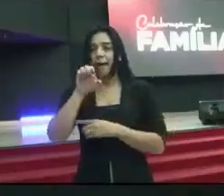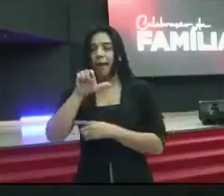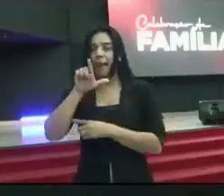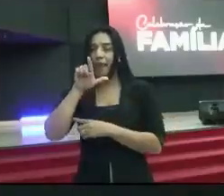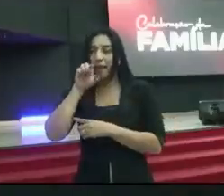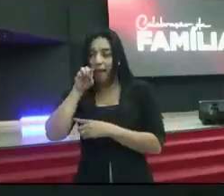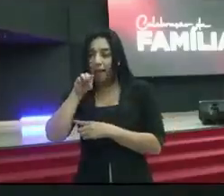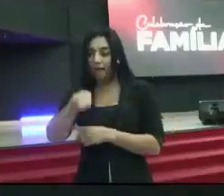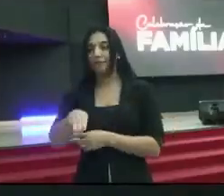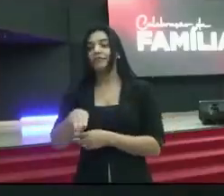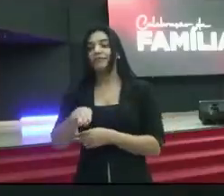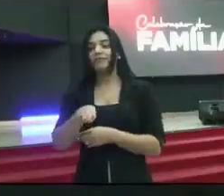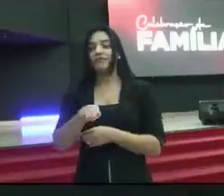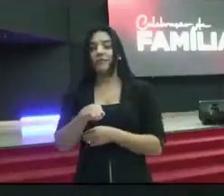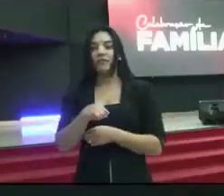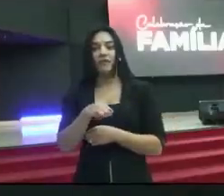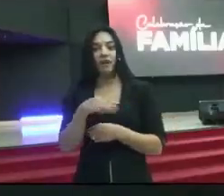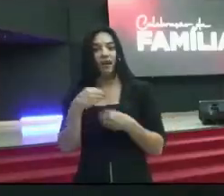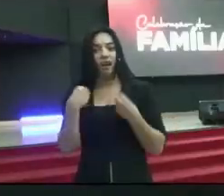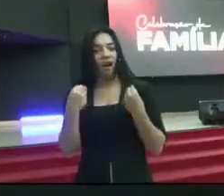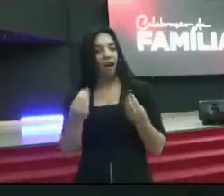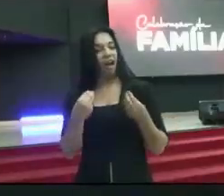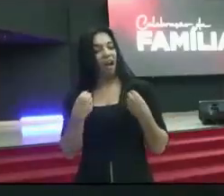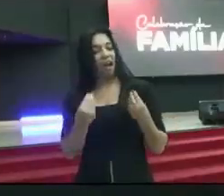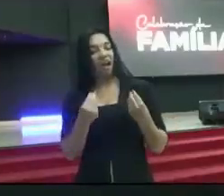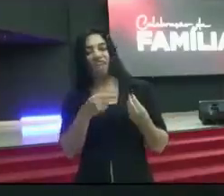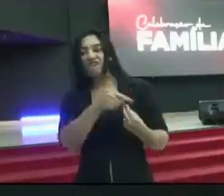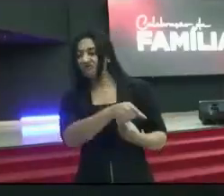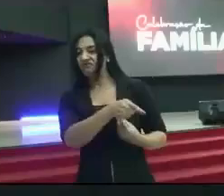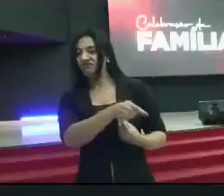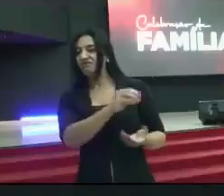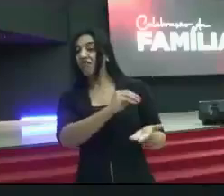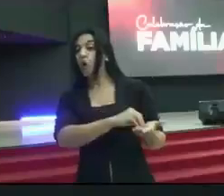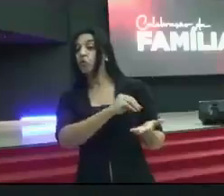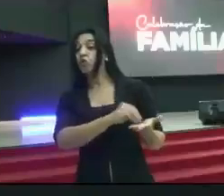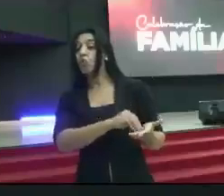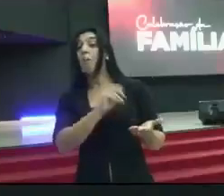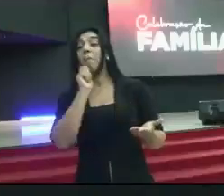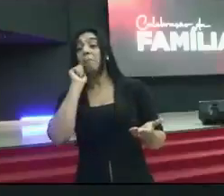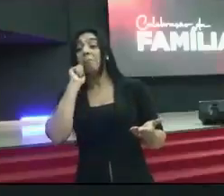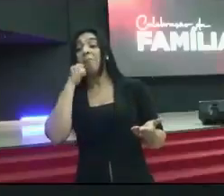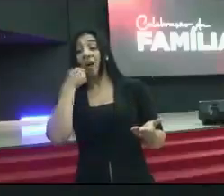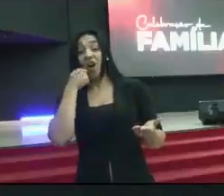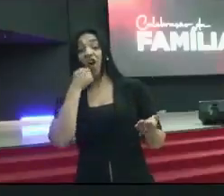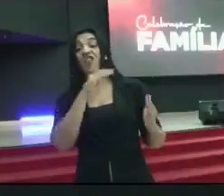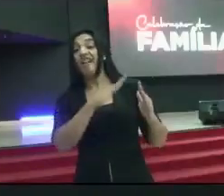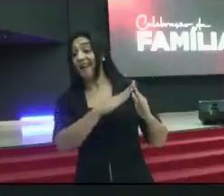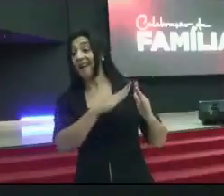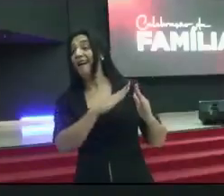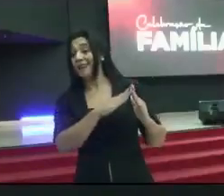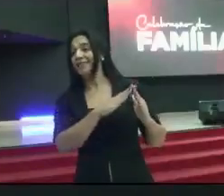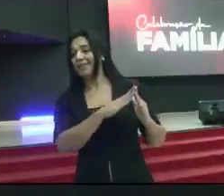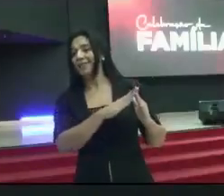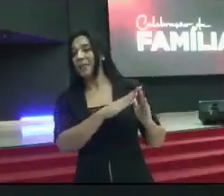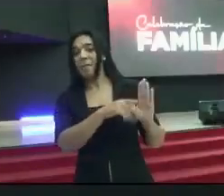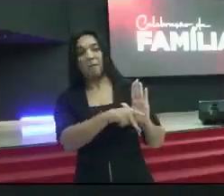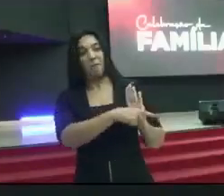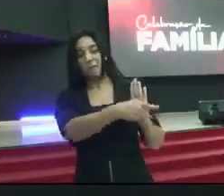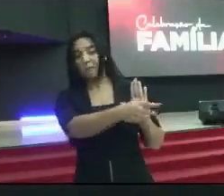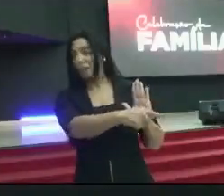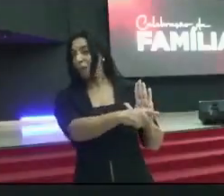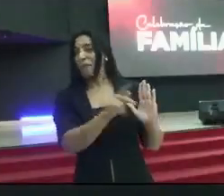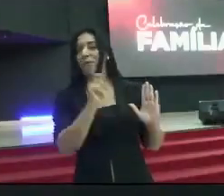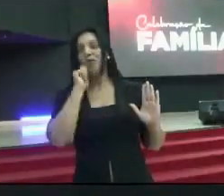A ironia das ironias: faltou pão na casa do pão,